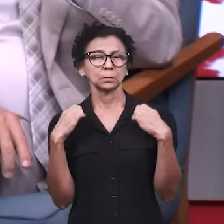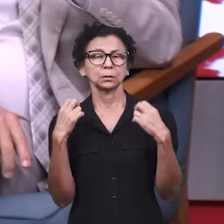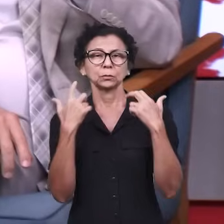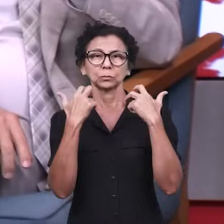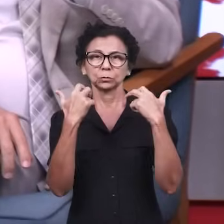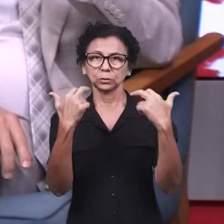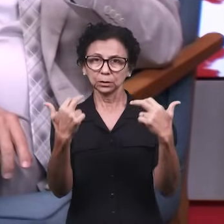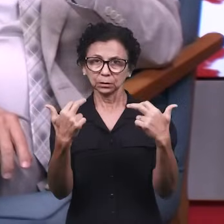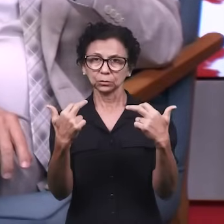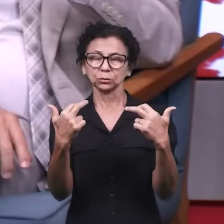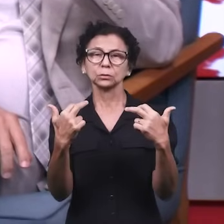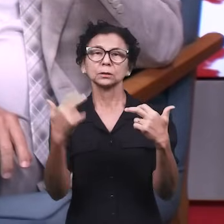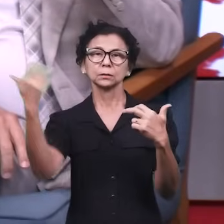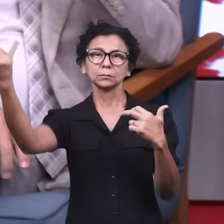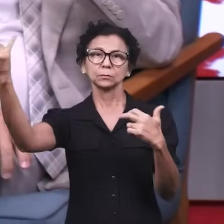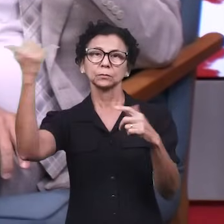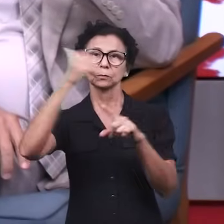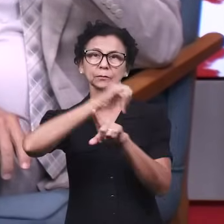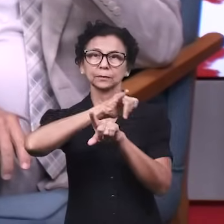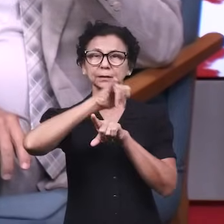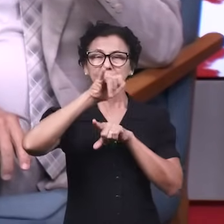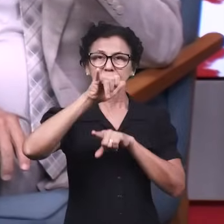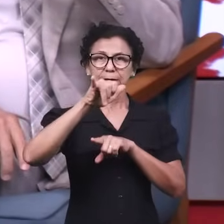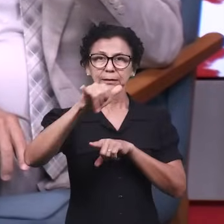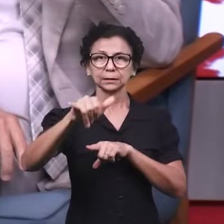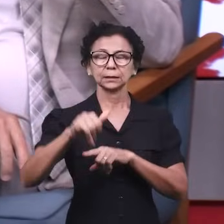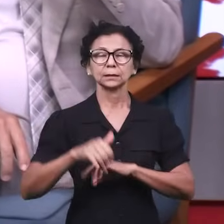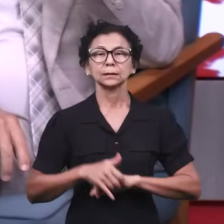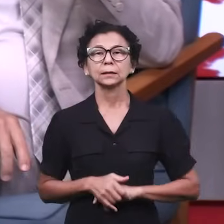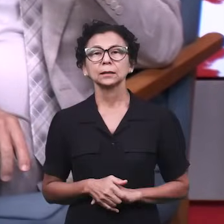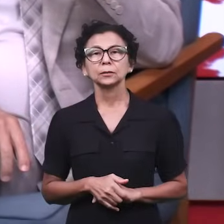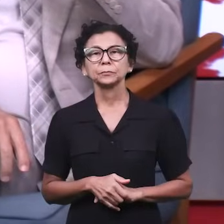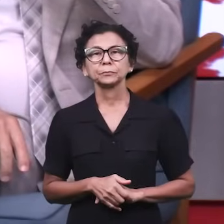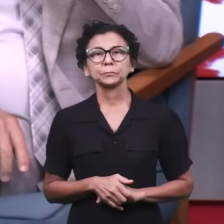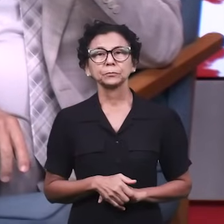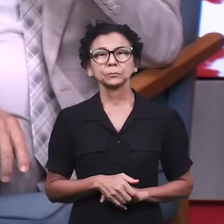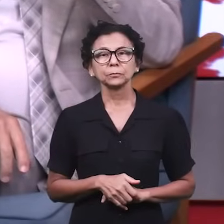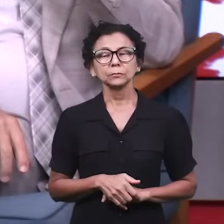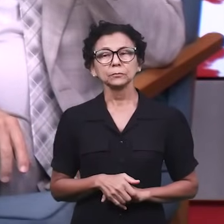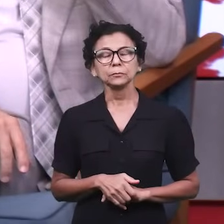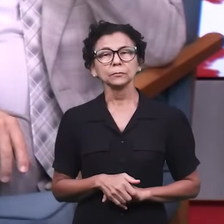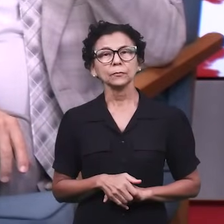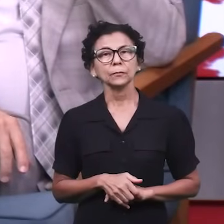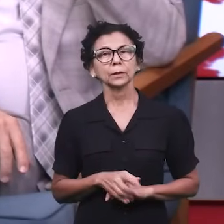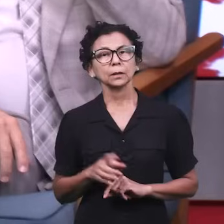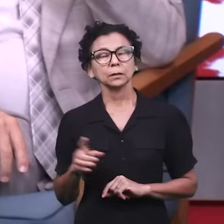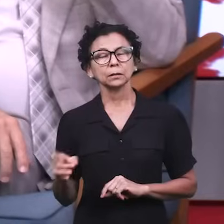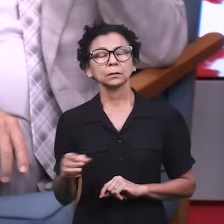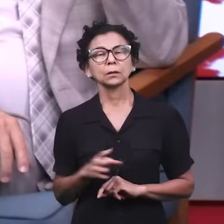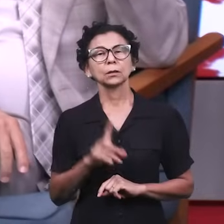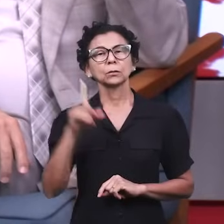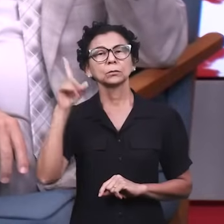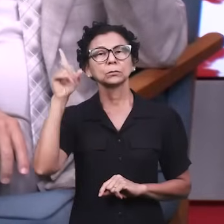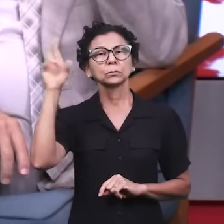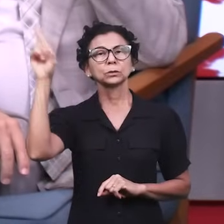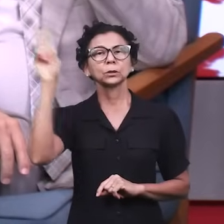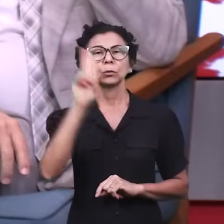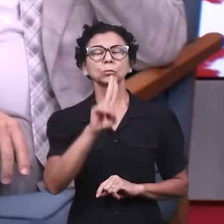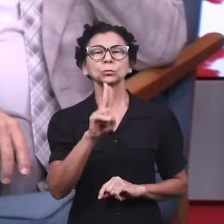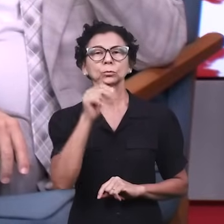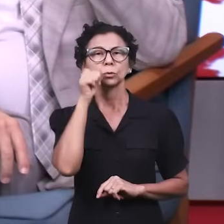Ela estava muito aflita e uma irmã no meio da igreja começou a ser usada em